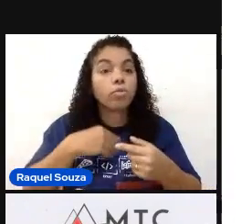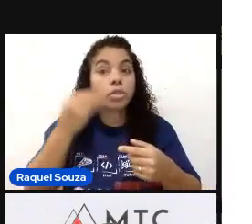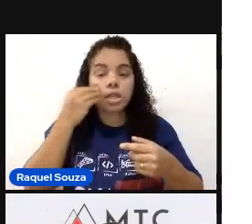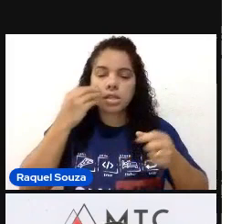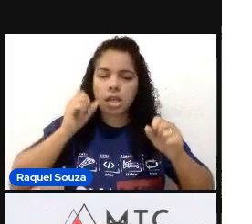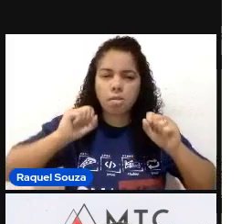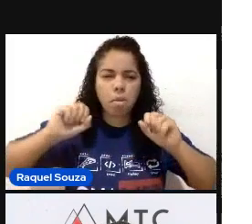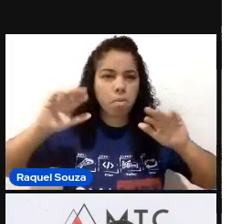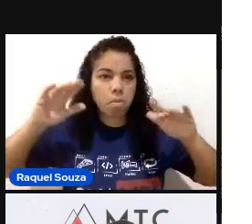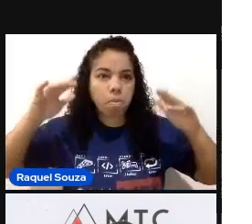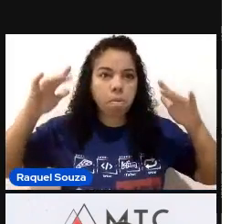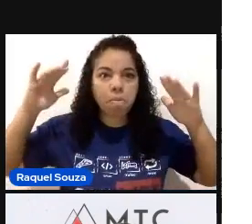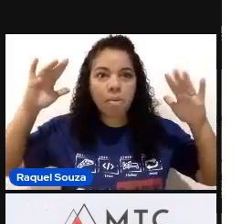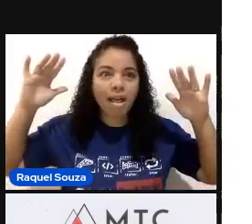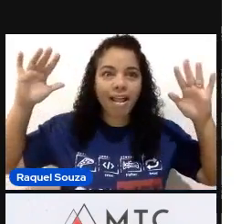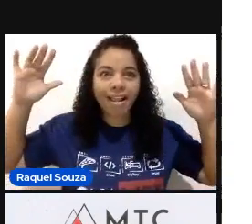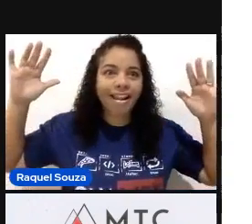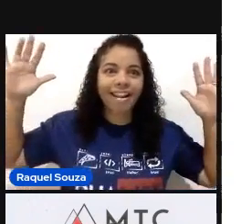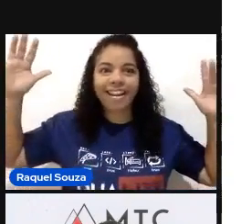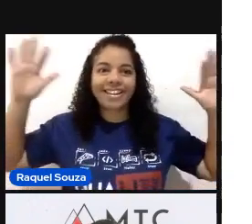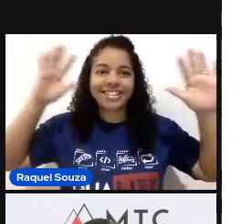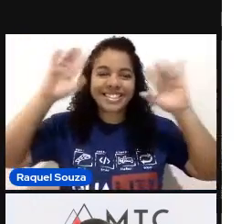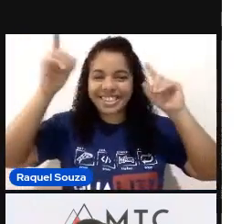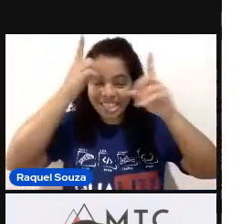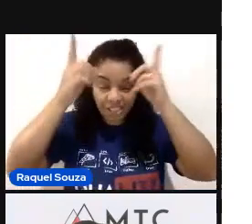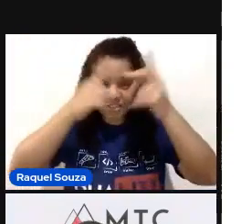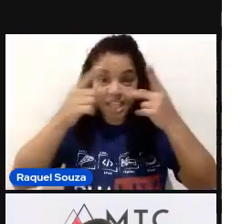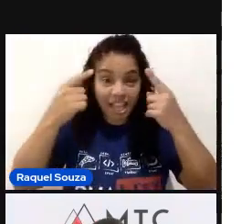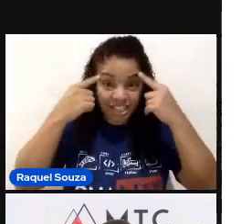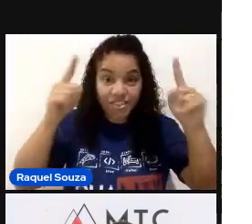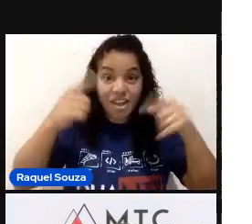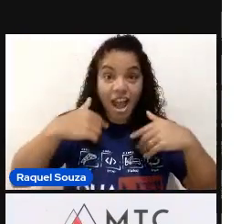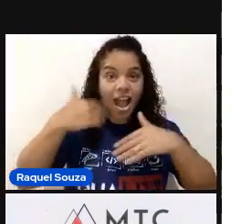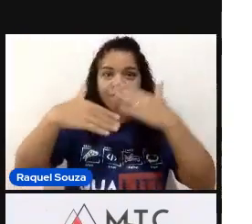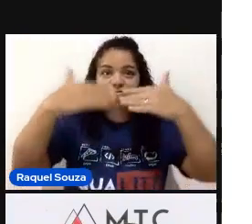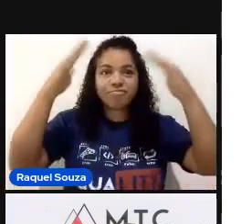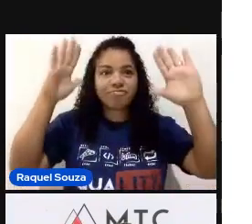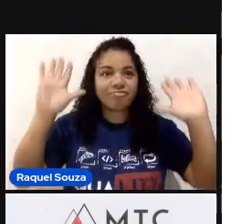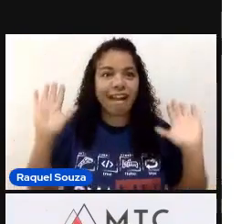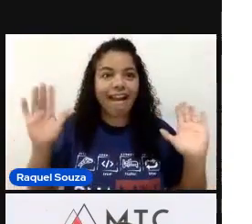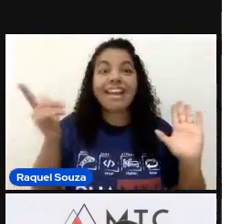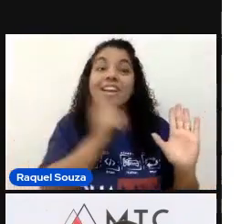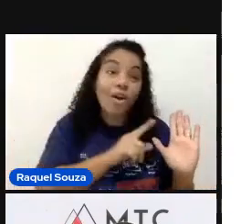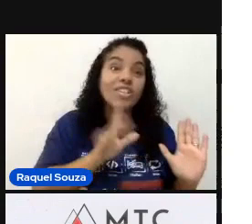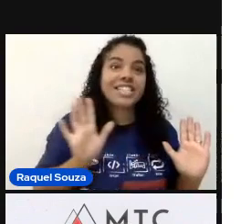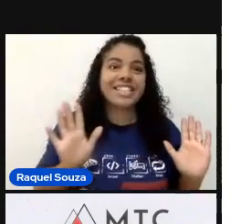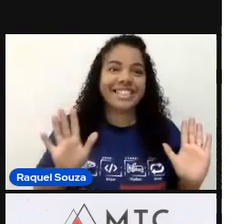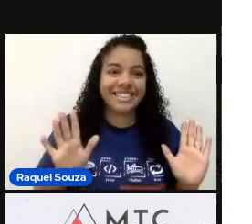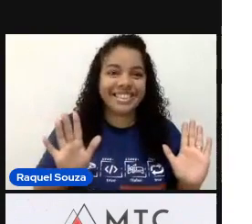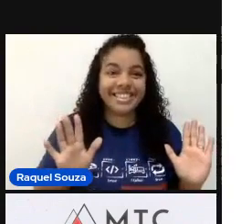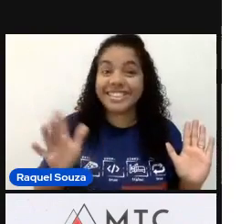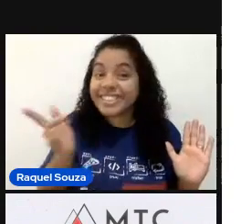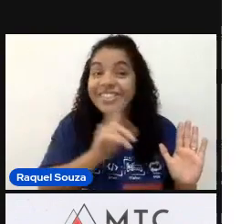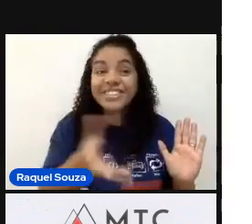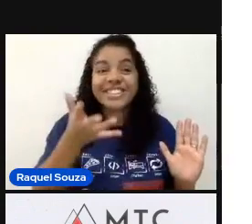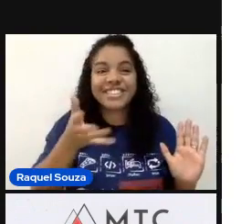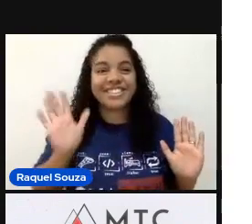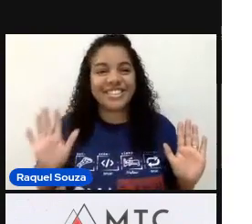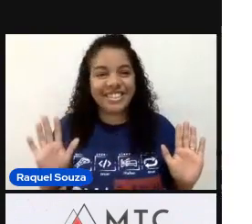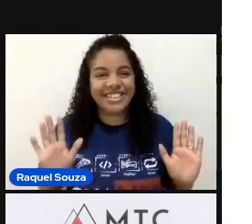fluir, fluir, fluir, a criatividade vai, e quando eu vejo, consegui. Consegui o que eu